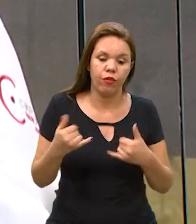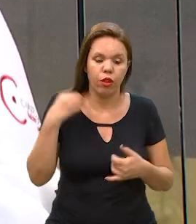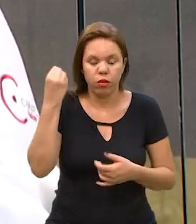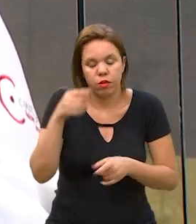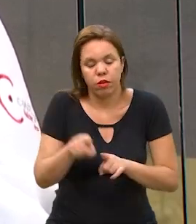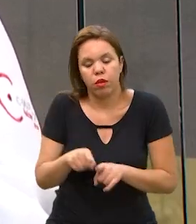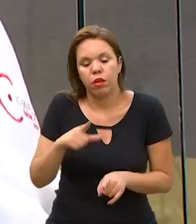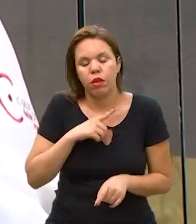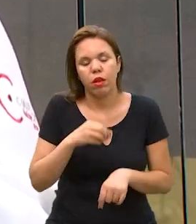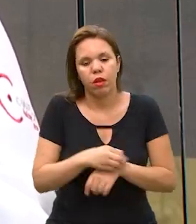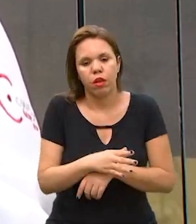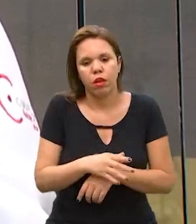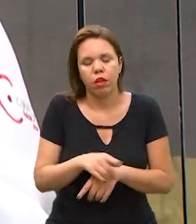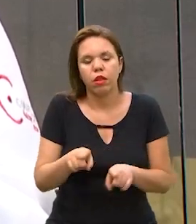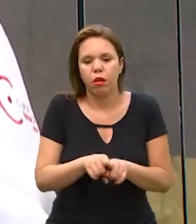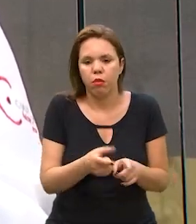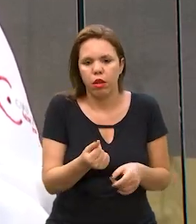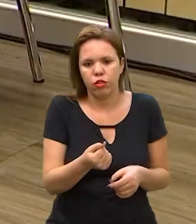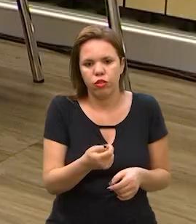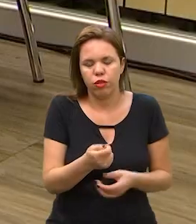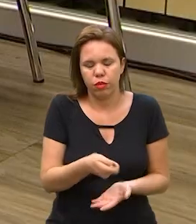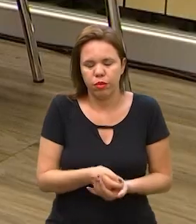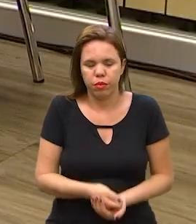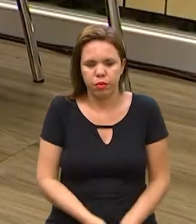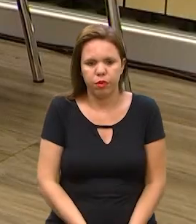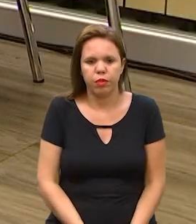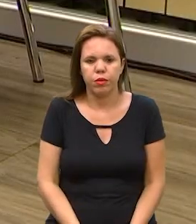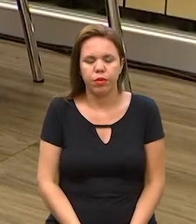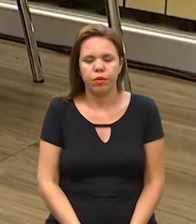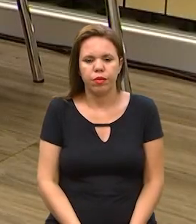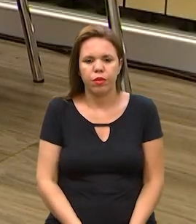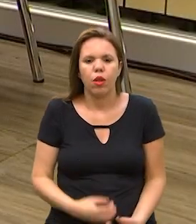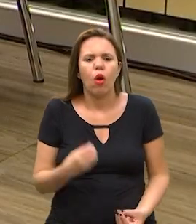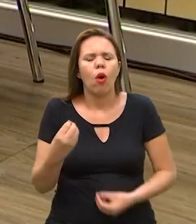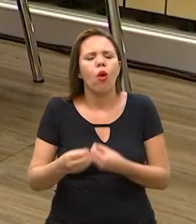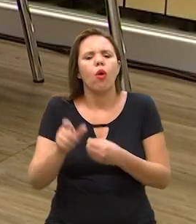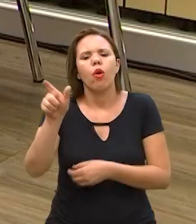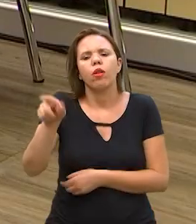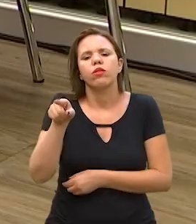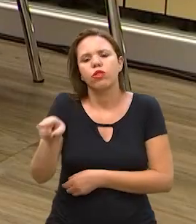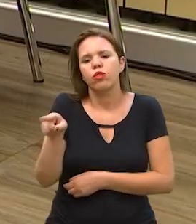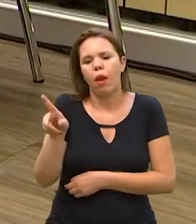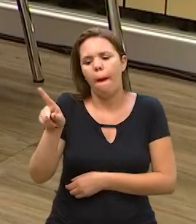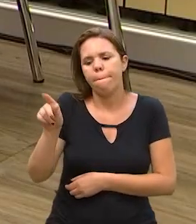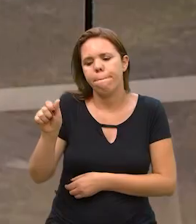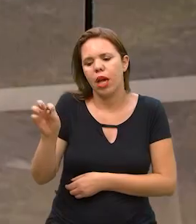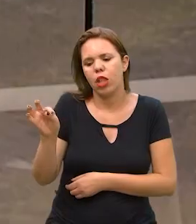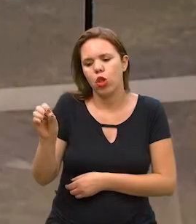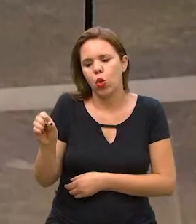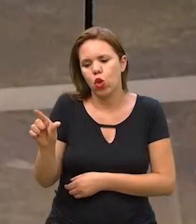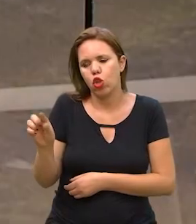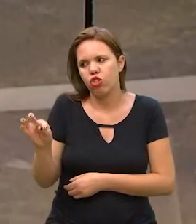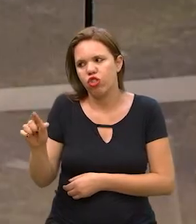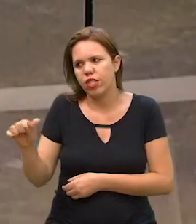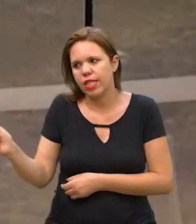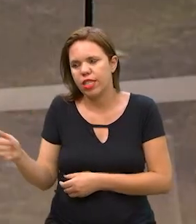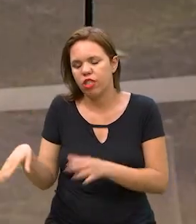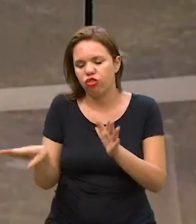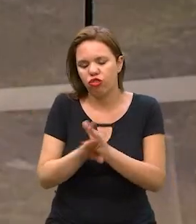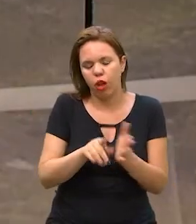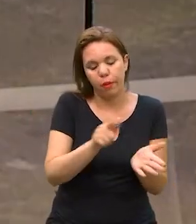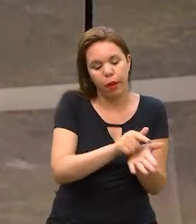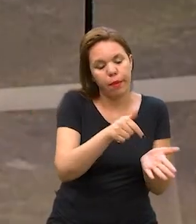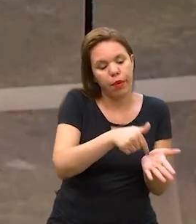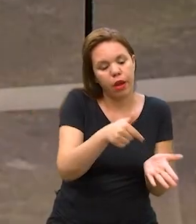traz, quanto do ponto de vista financeiro, entendeu? Como patologista, a solicitação do médico chega, o